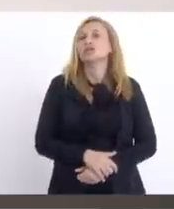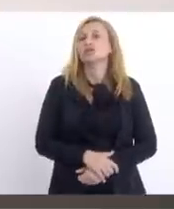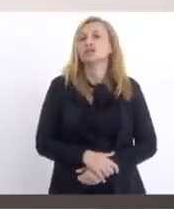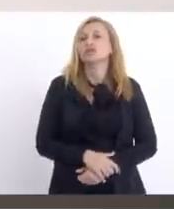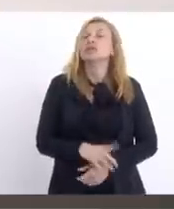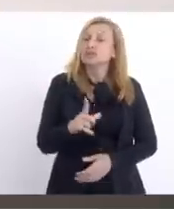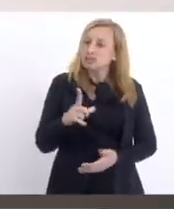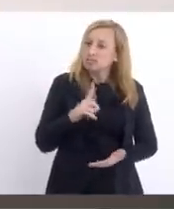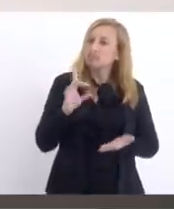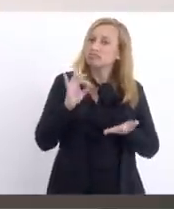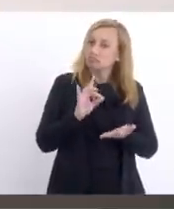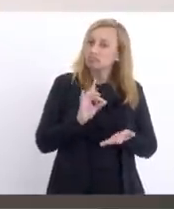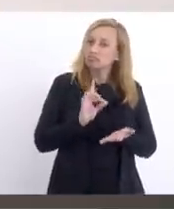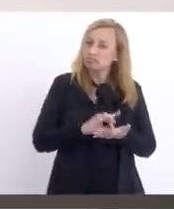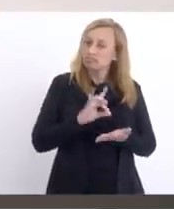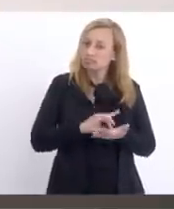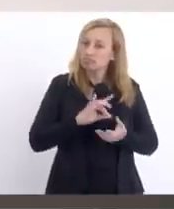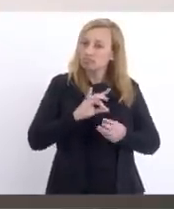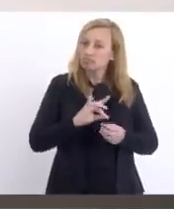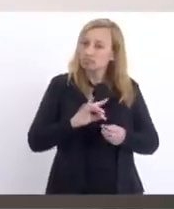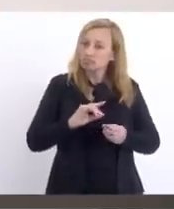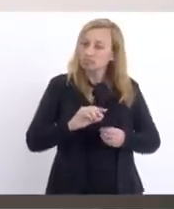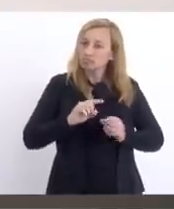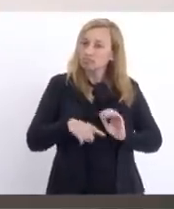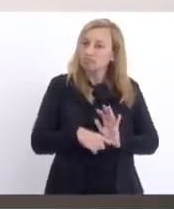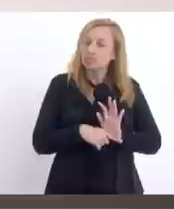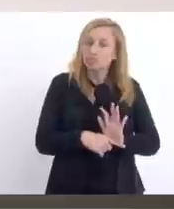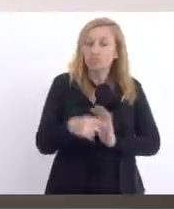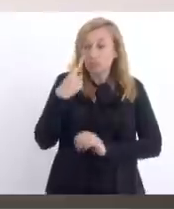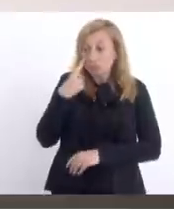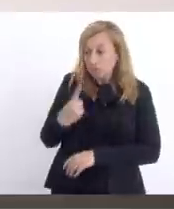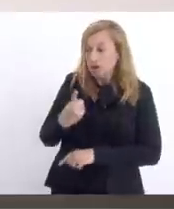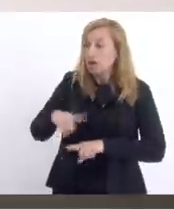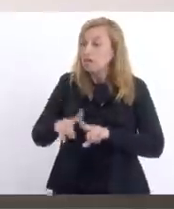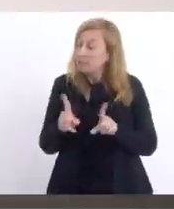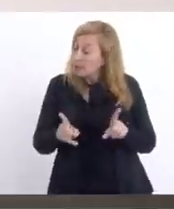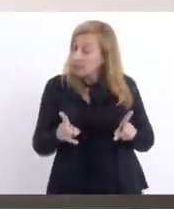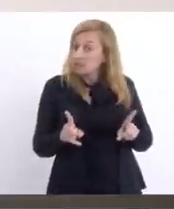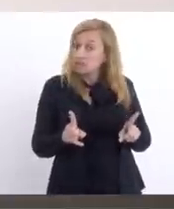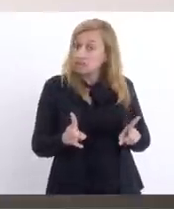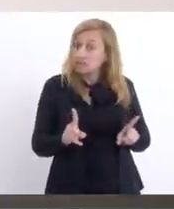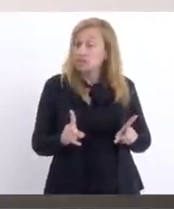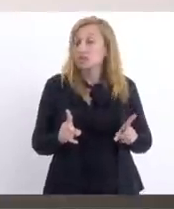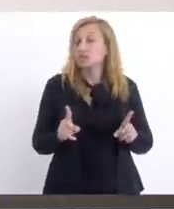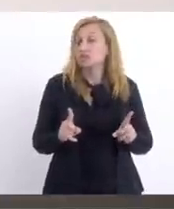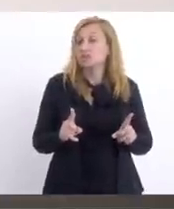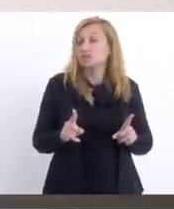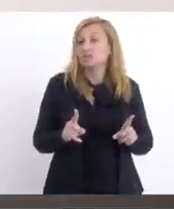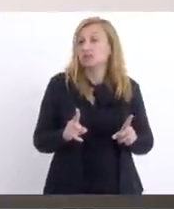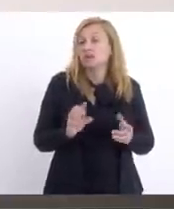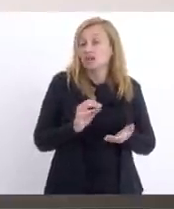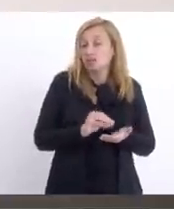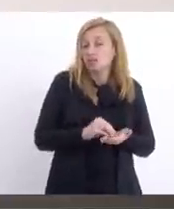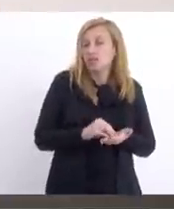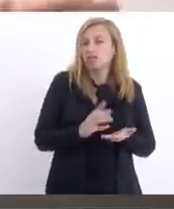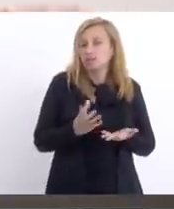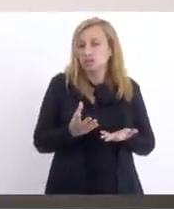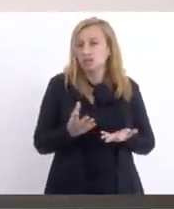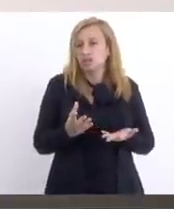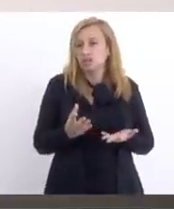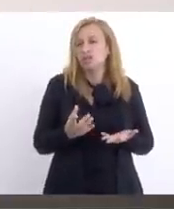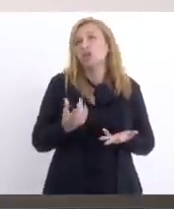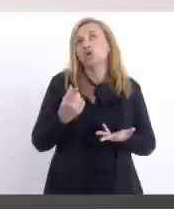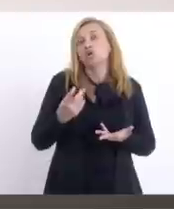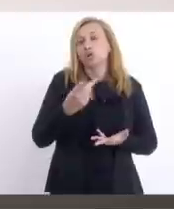uma real recuperação, como a gente já está vendo, mas causa uma incerteza. Eu, como